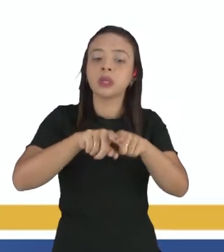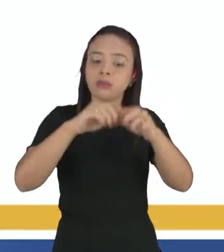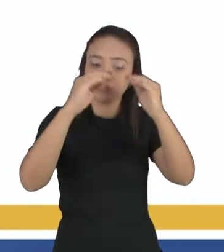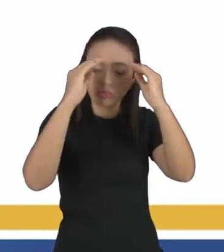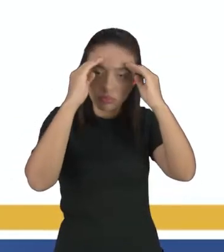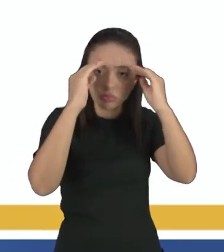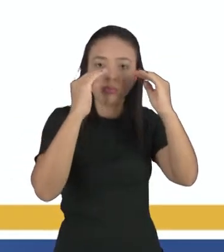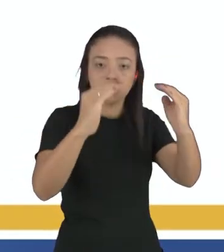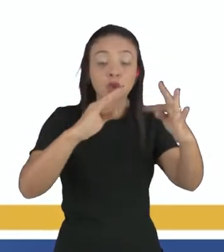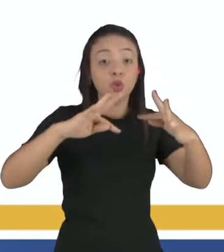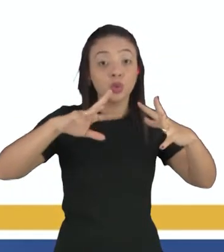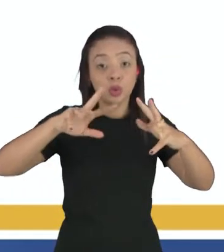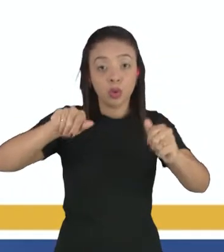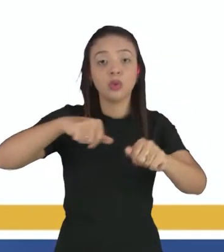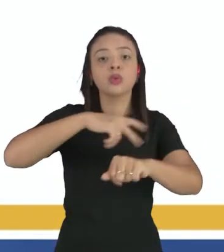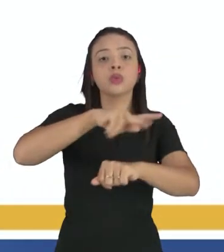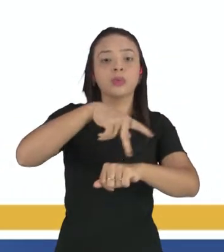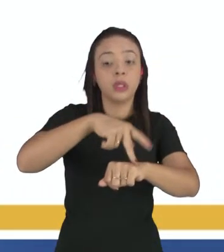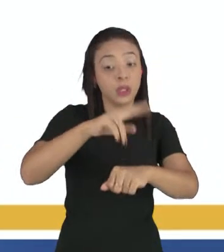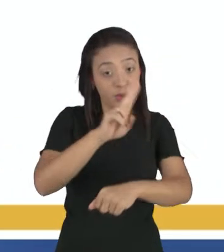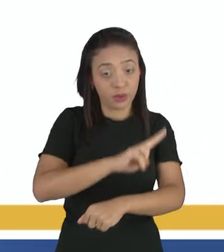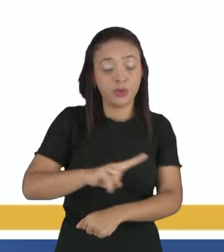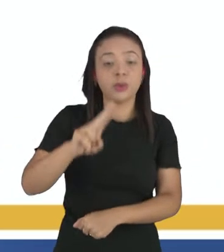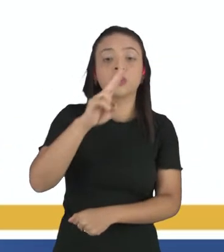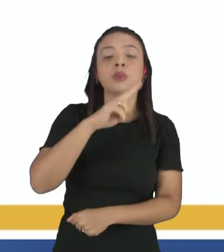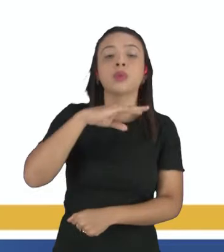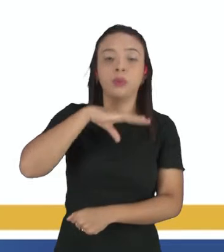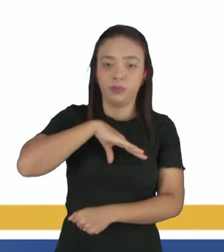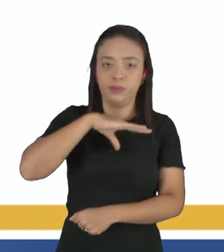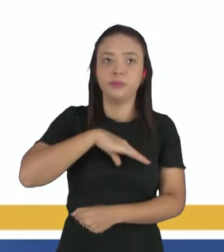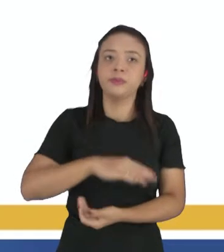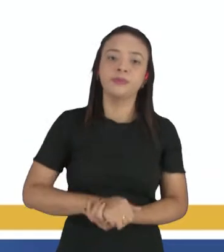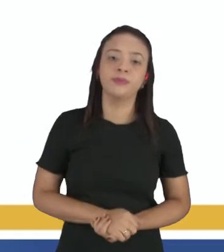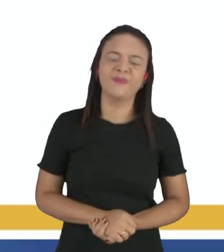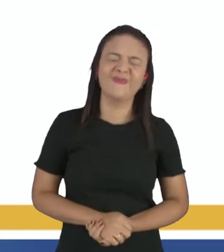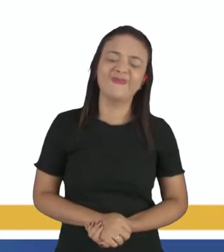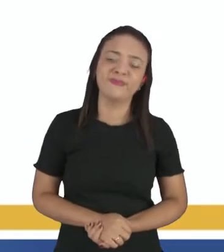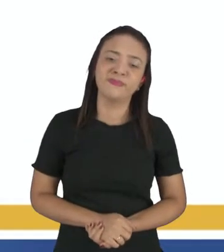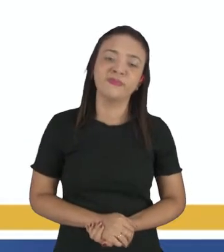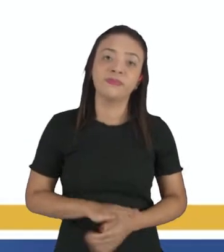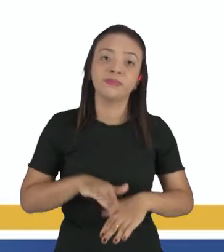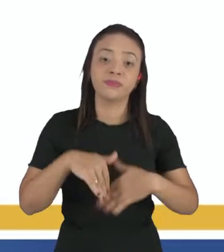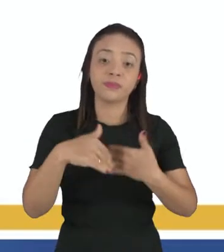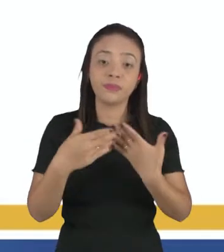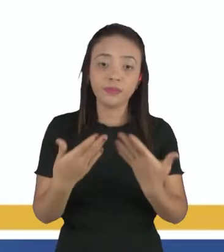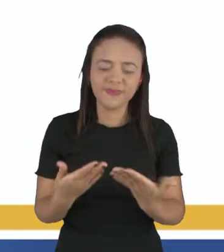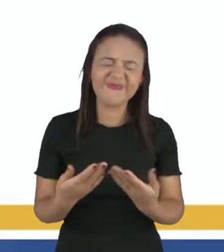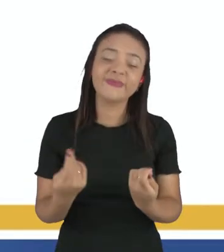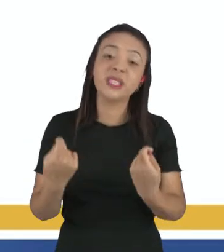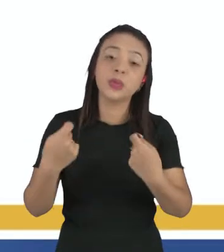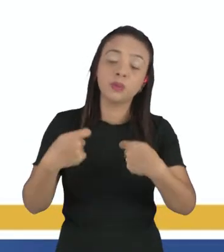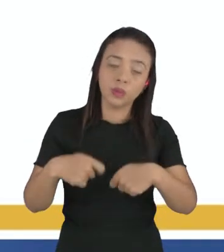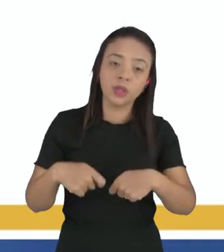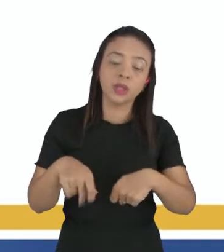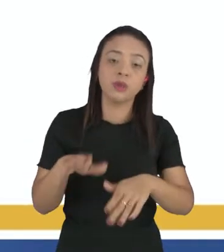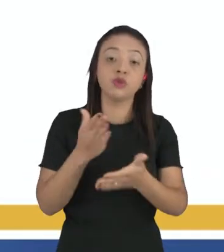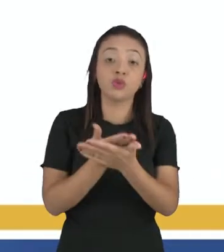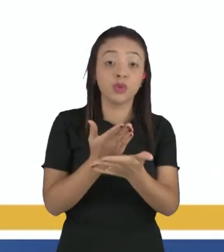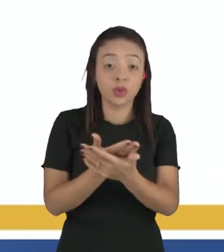os países falantes dessa língua mãe, tá bom? E para que isso seja trabalhado de